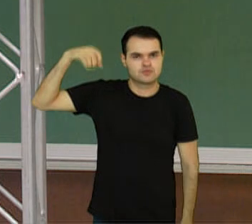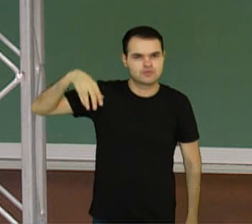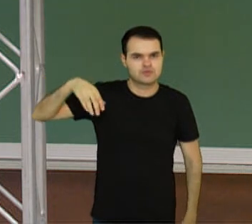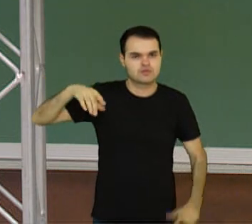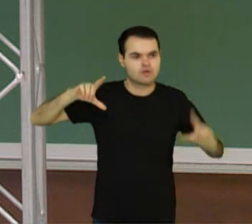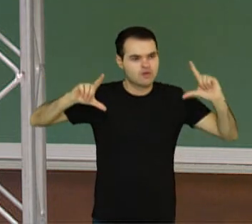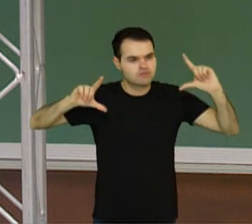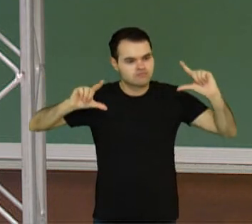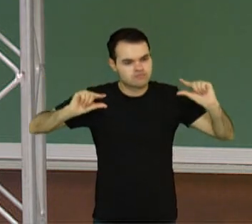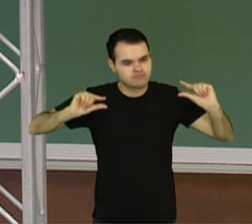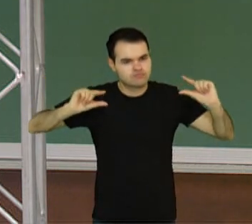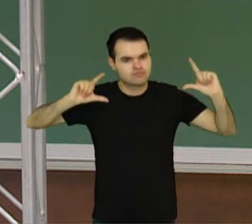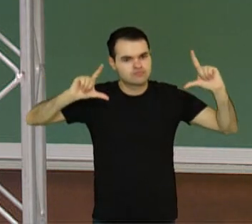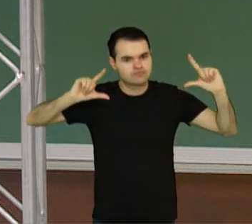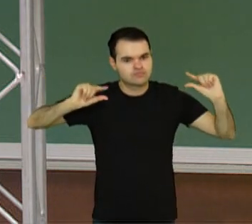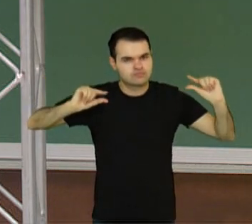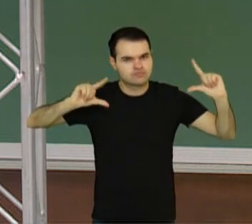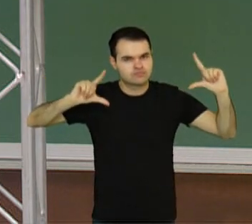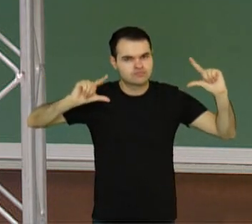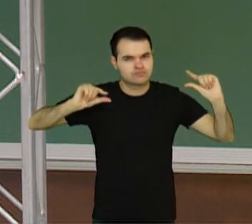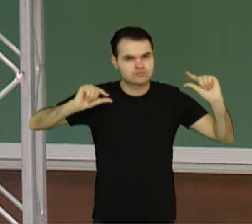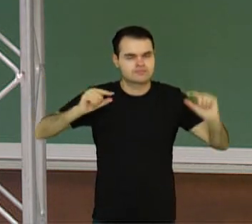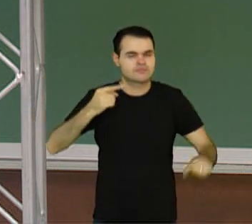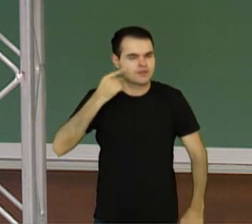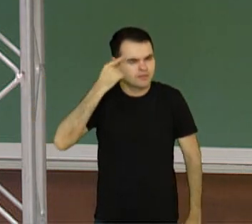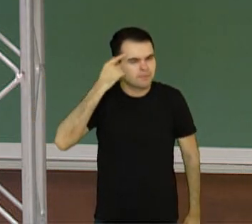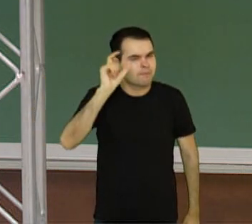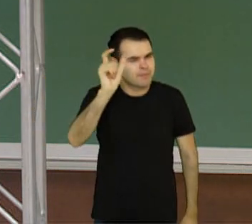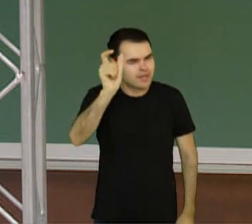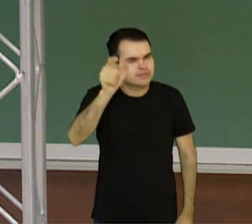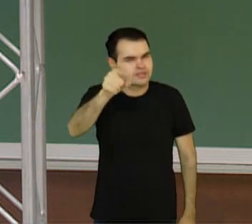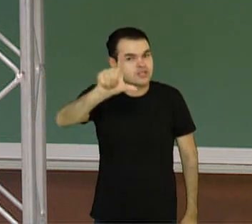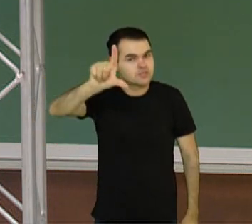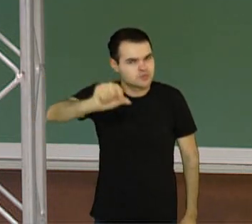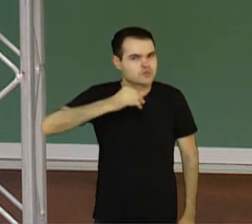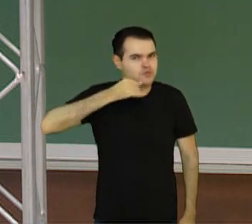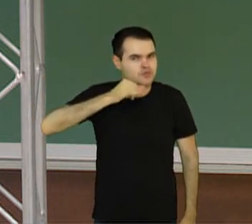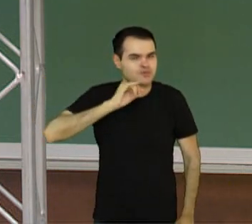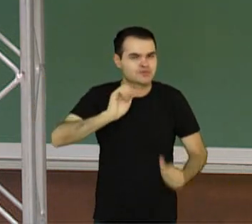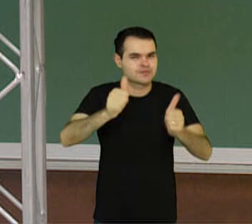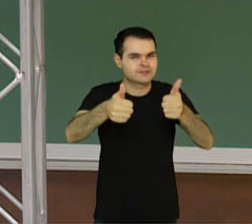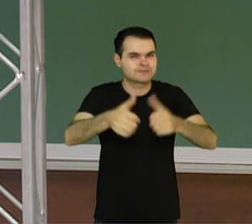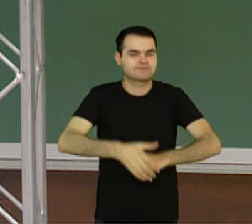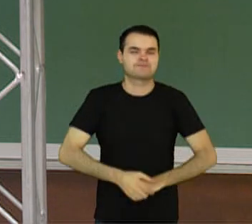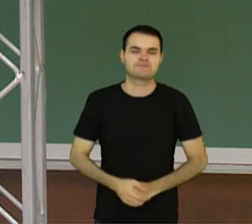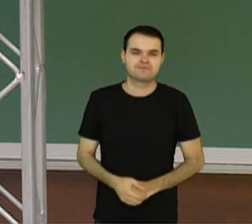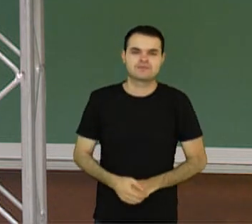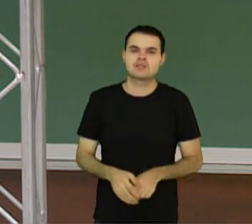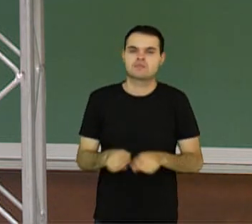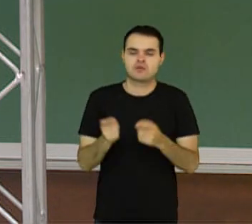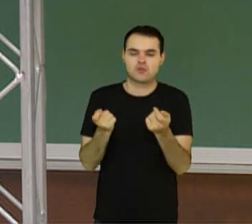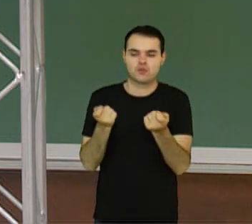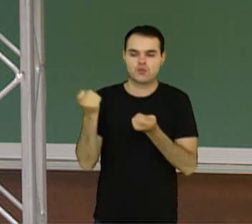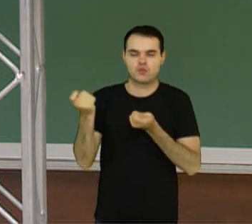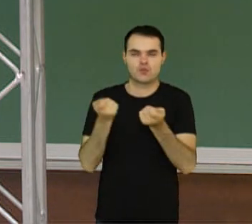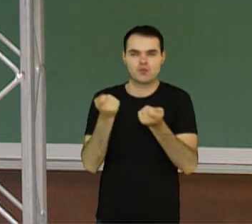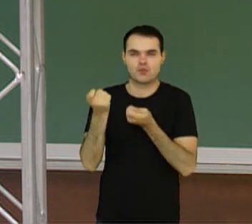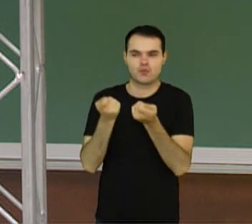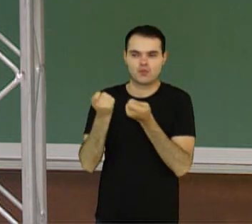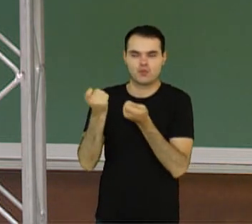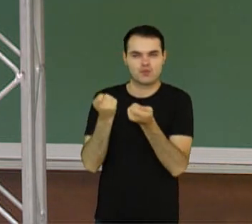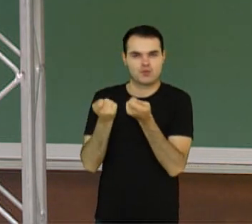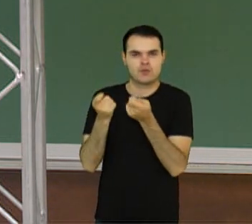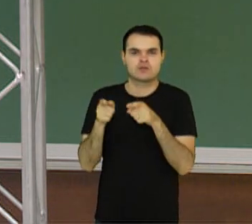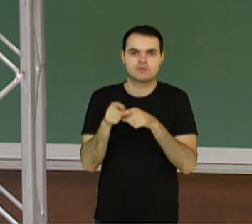bom? Então pense nisso, hein? Vamos diminuir aí o nosso consumo de energia, ok? Além de economizar, a gente contribui